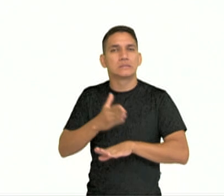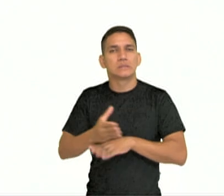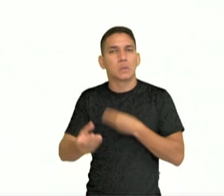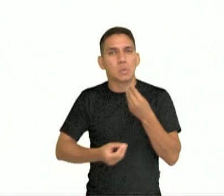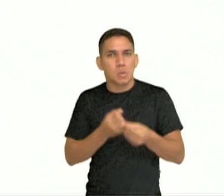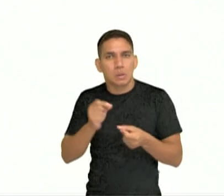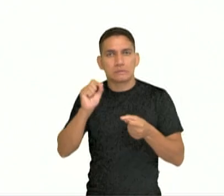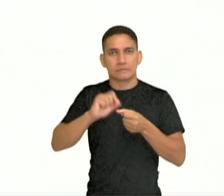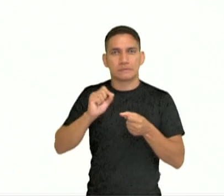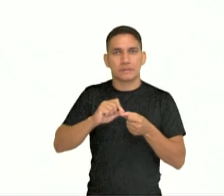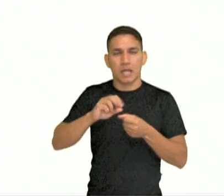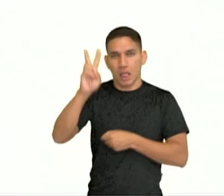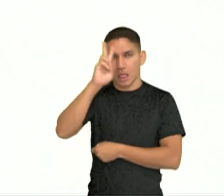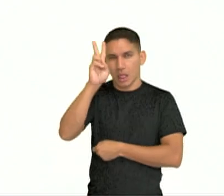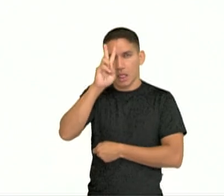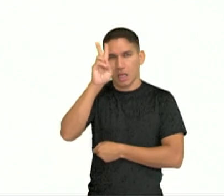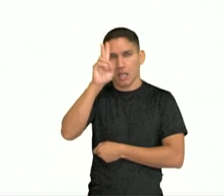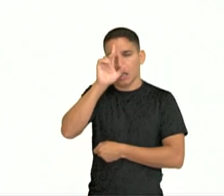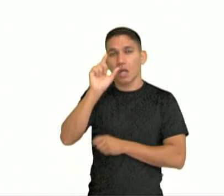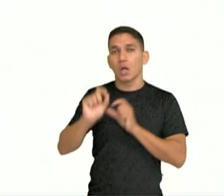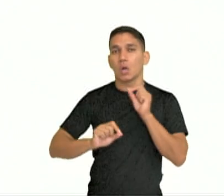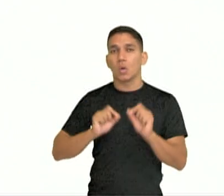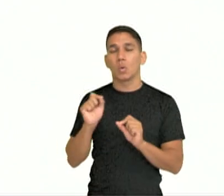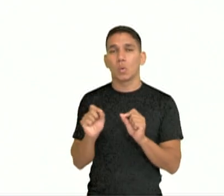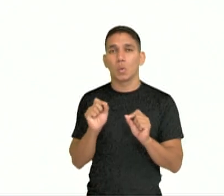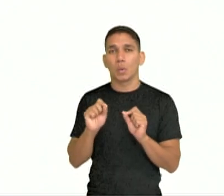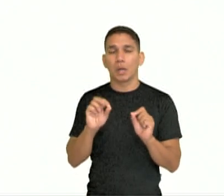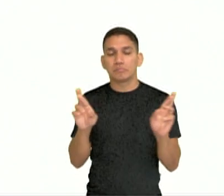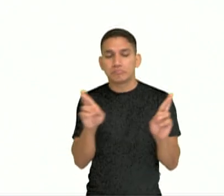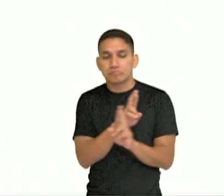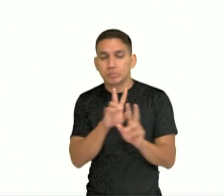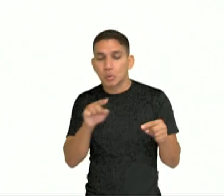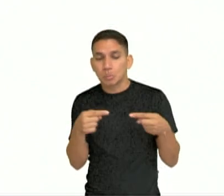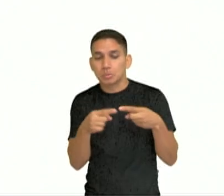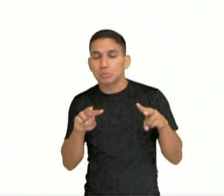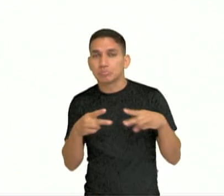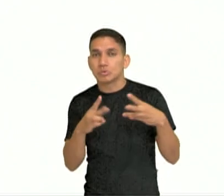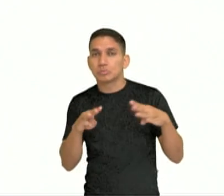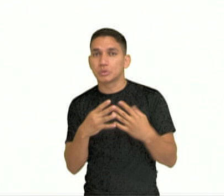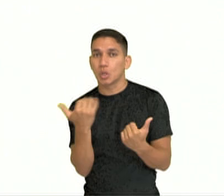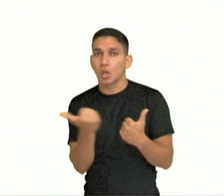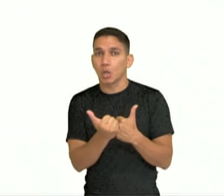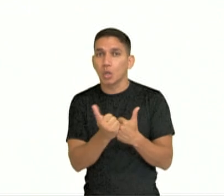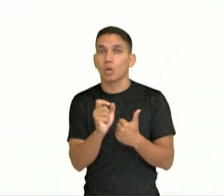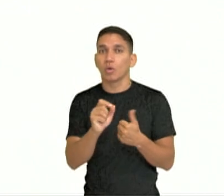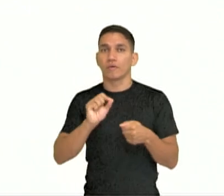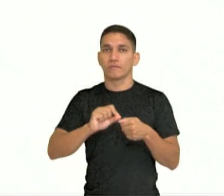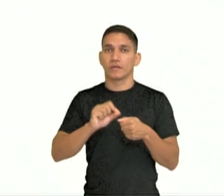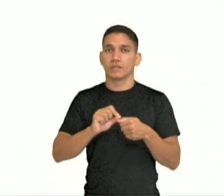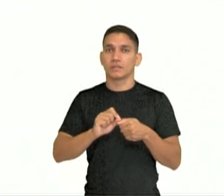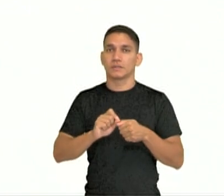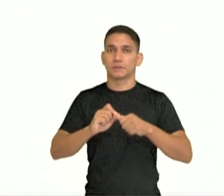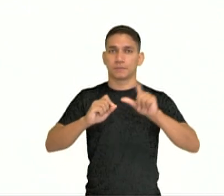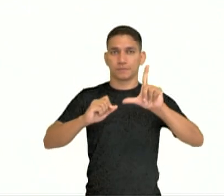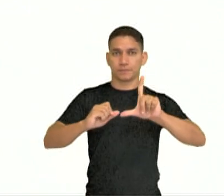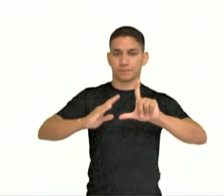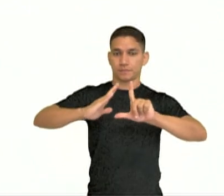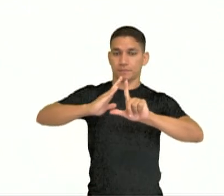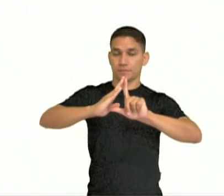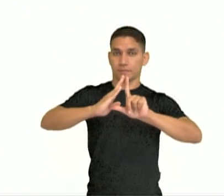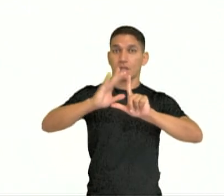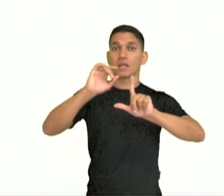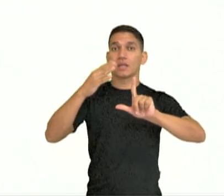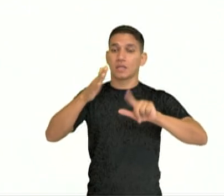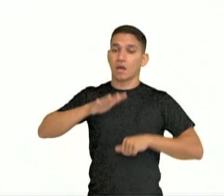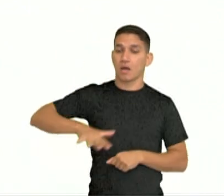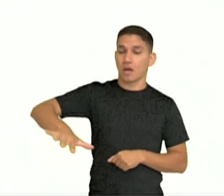possam relembrar como que a gente usa essas relações no triângulo retângulo. Então, um terreno